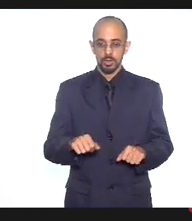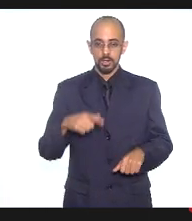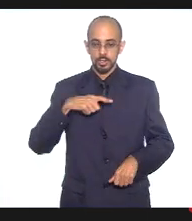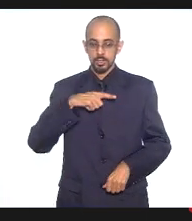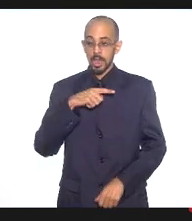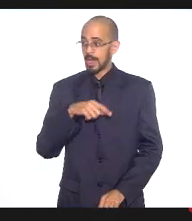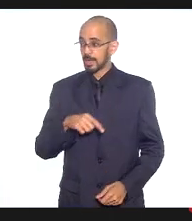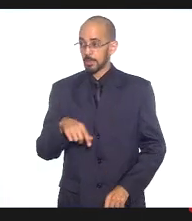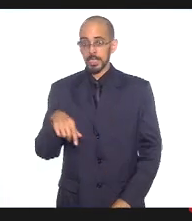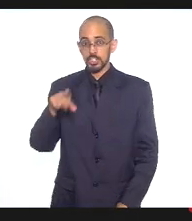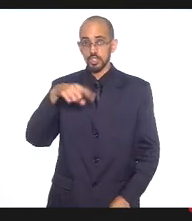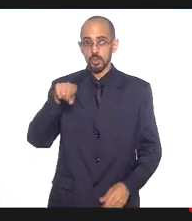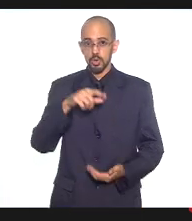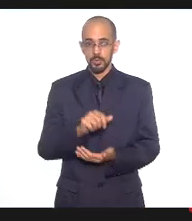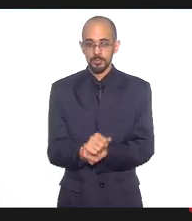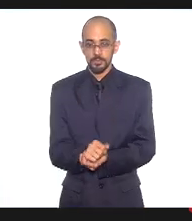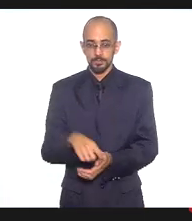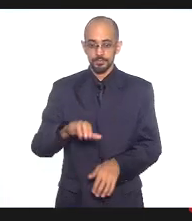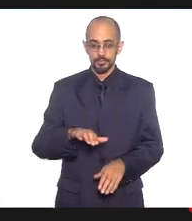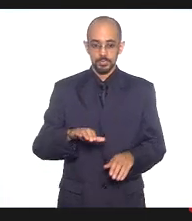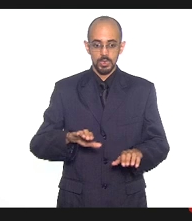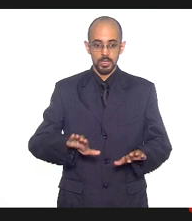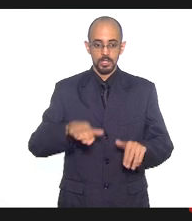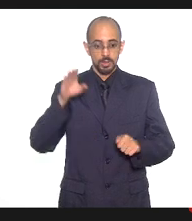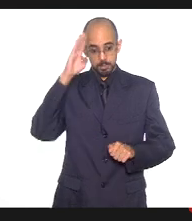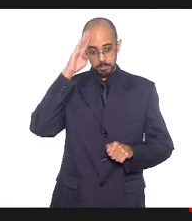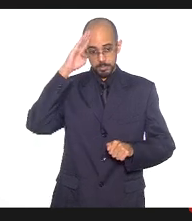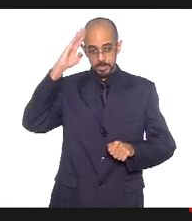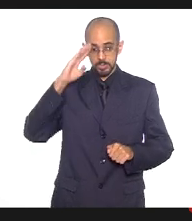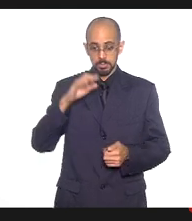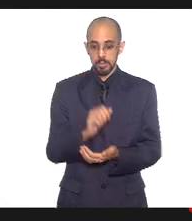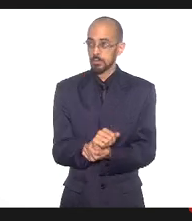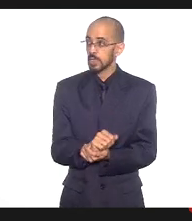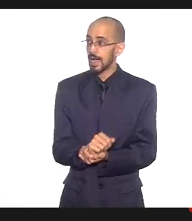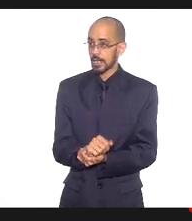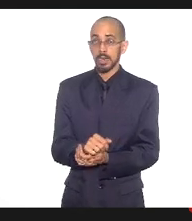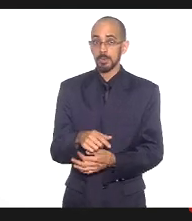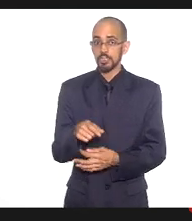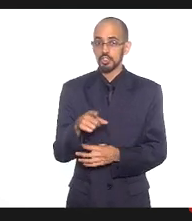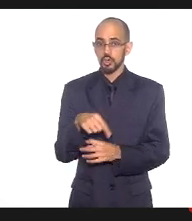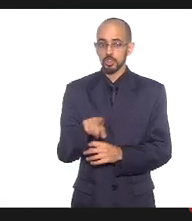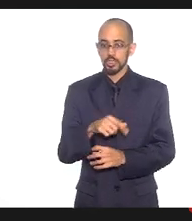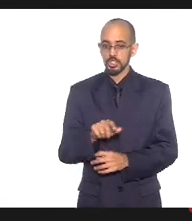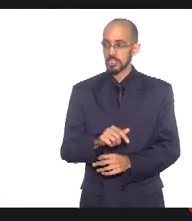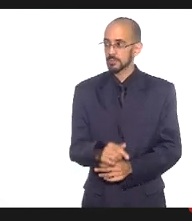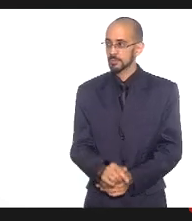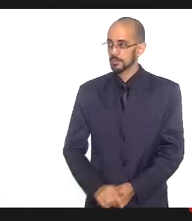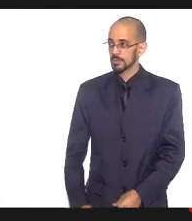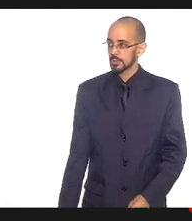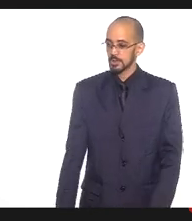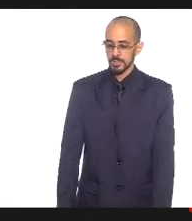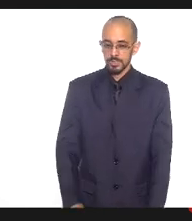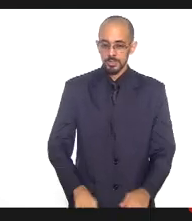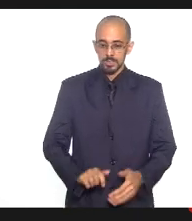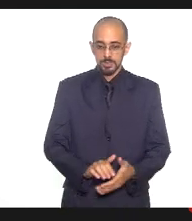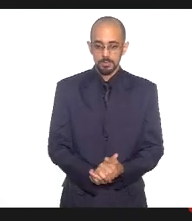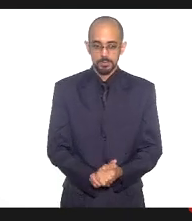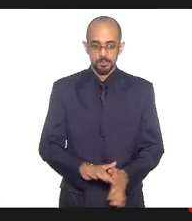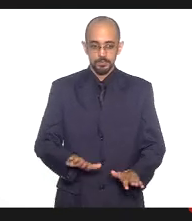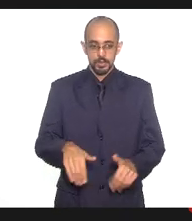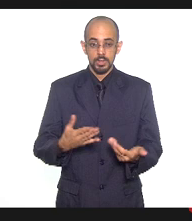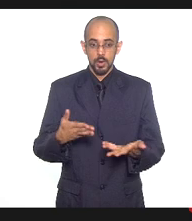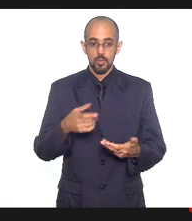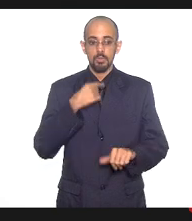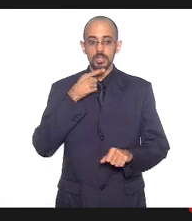e principalmente na área do pré-sal. Bom, vou tentar... Doutor Mauro. Pois não. Uma dúvida aqui.